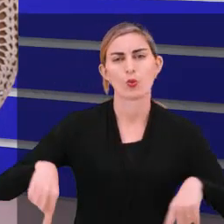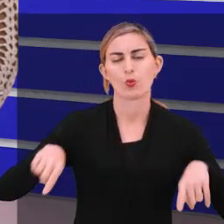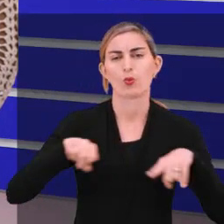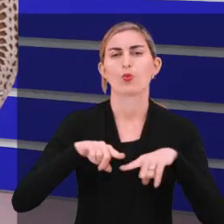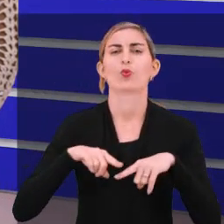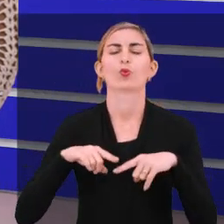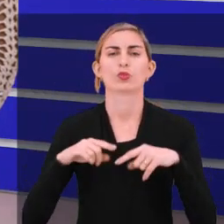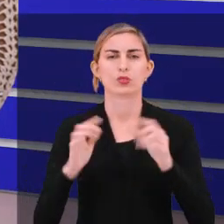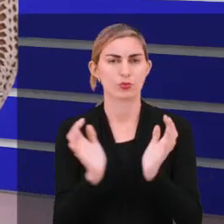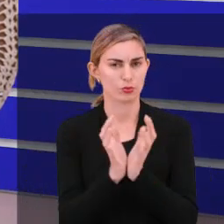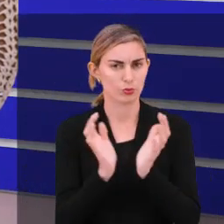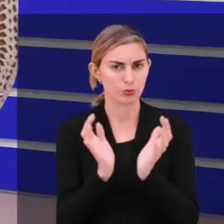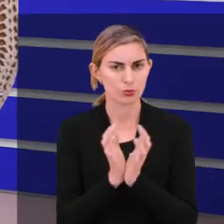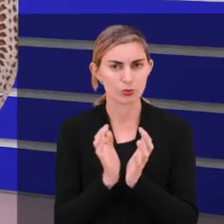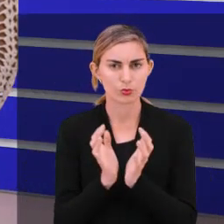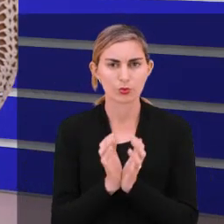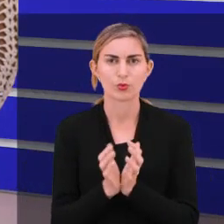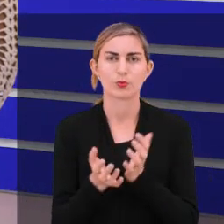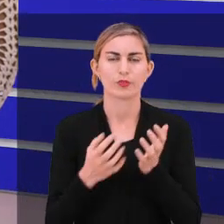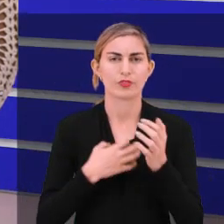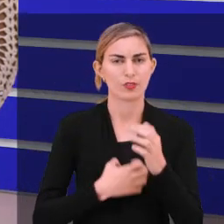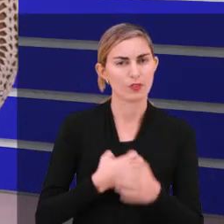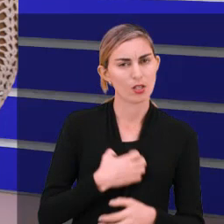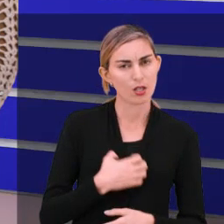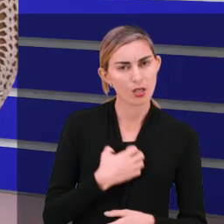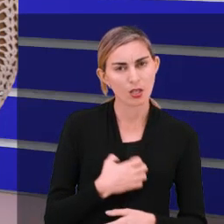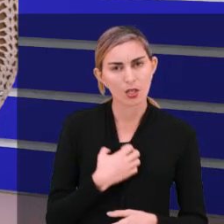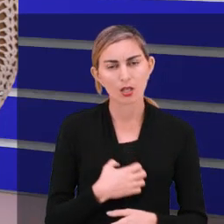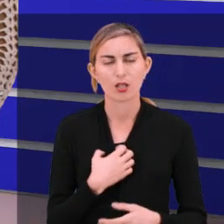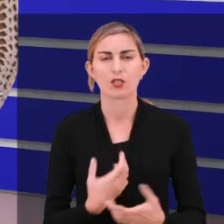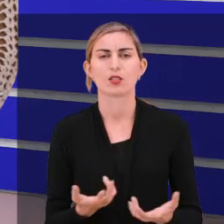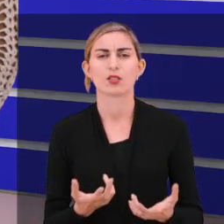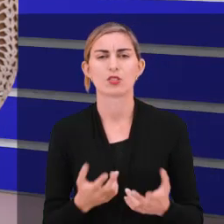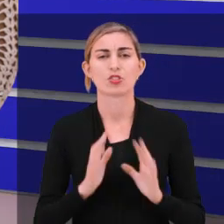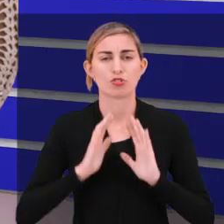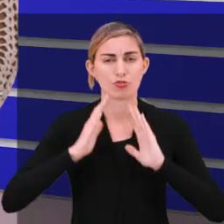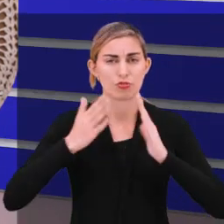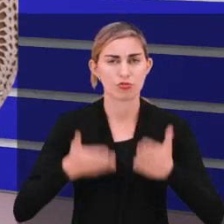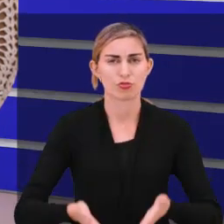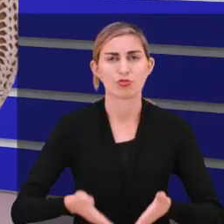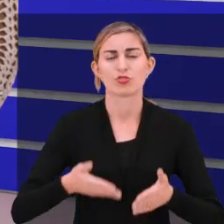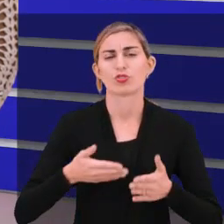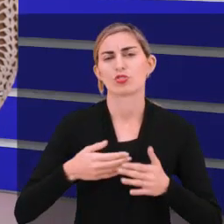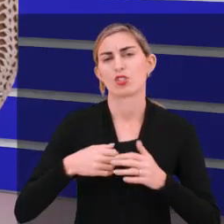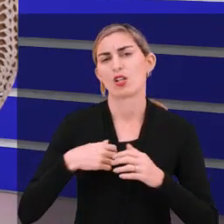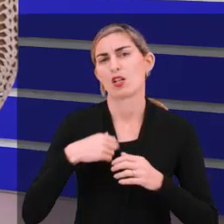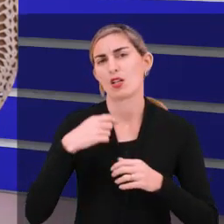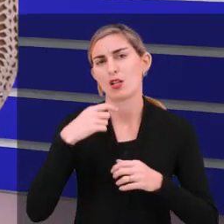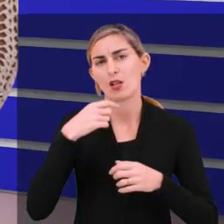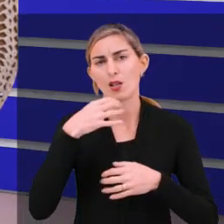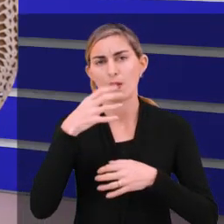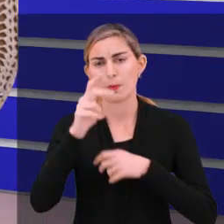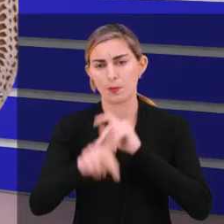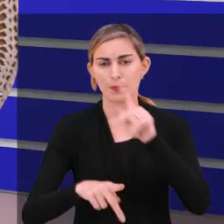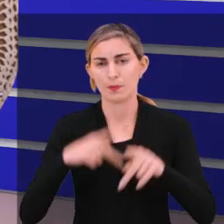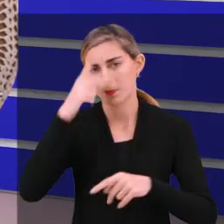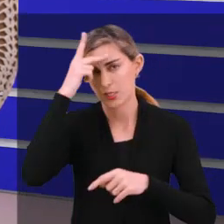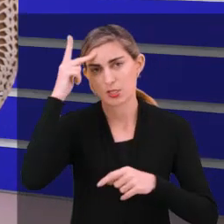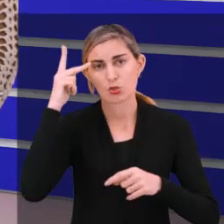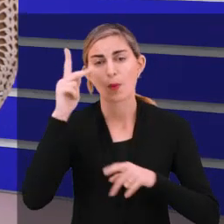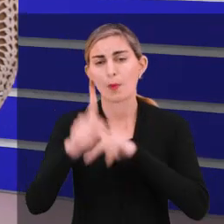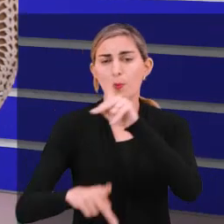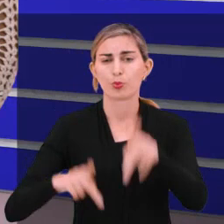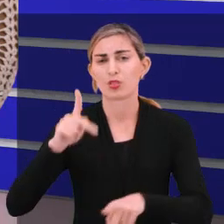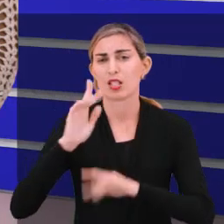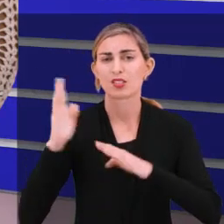A outra parte da equipe ficava muito chateada. Já estava se cogitando a população de